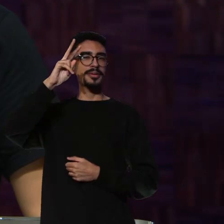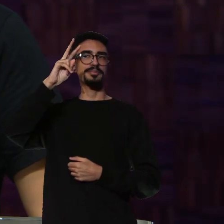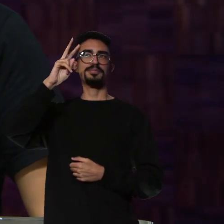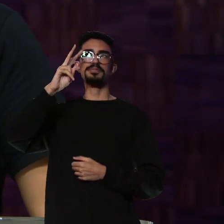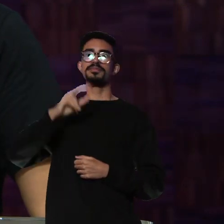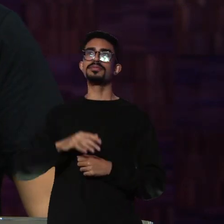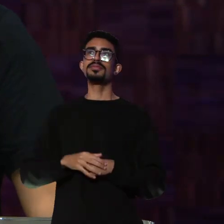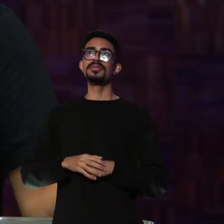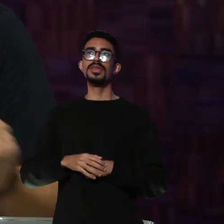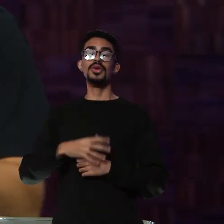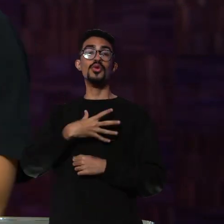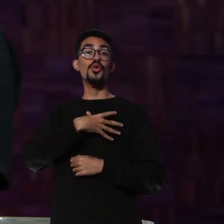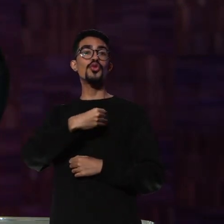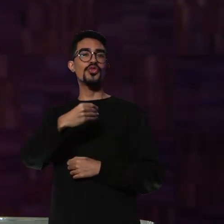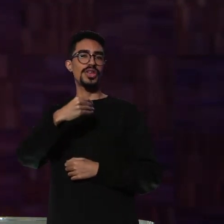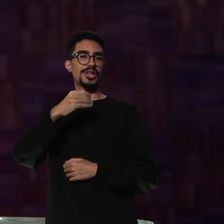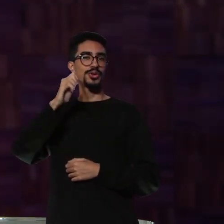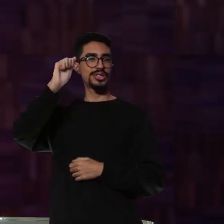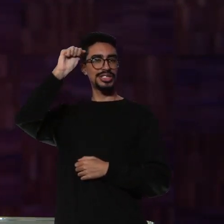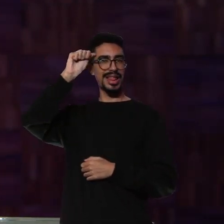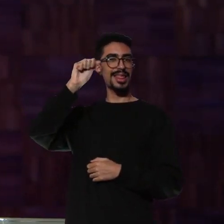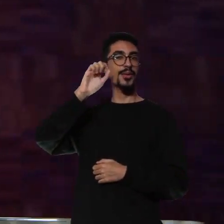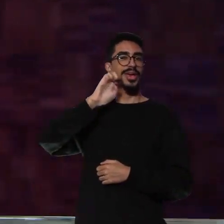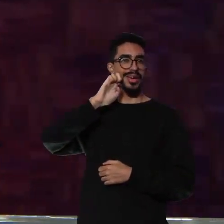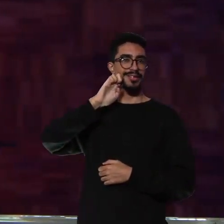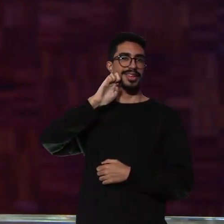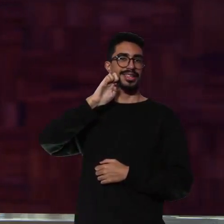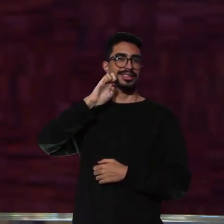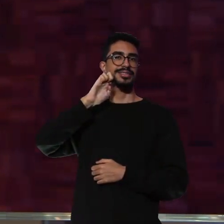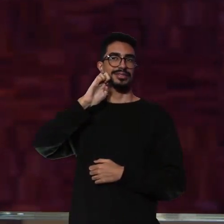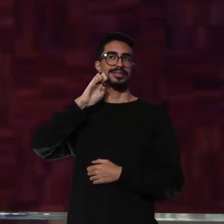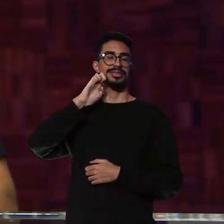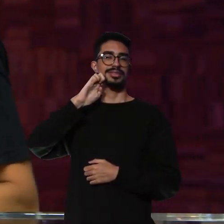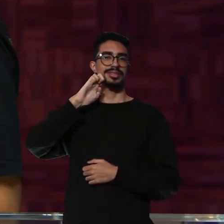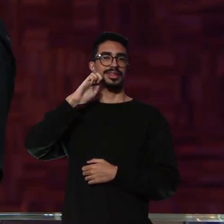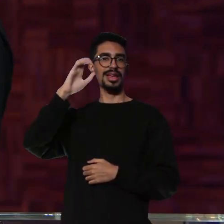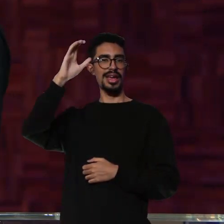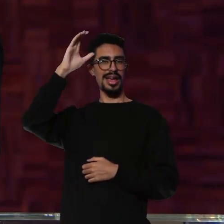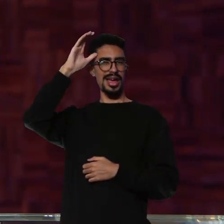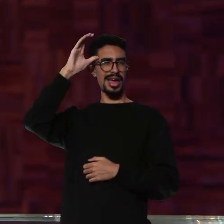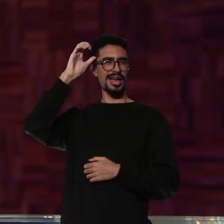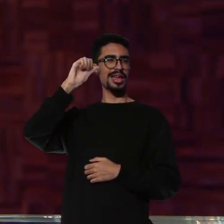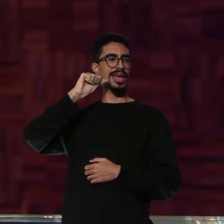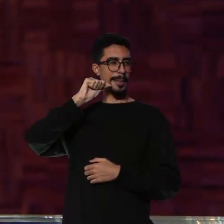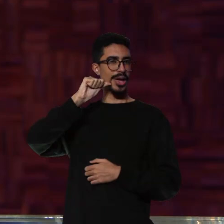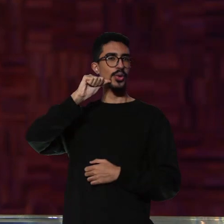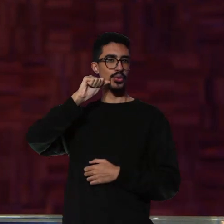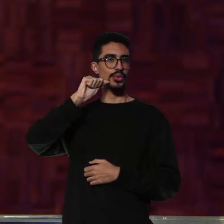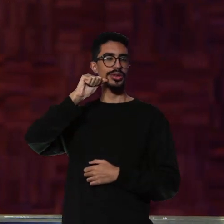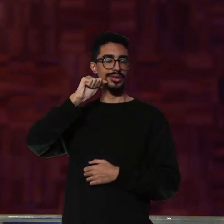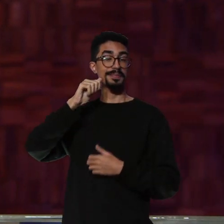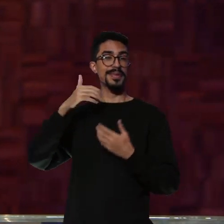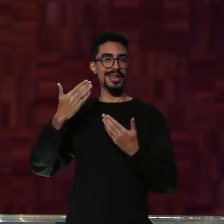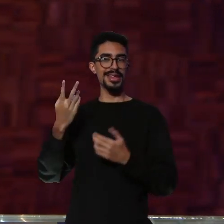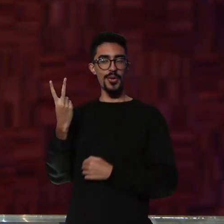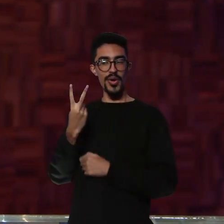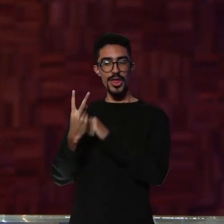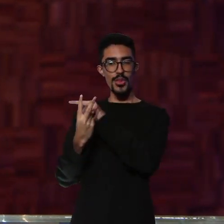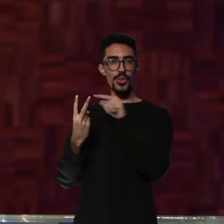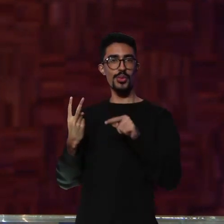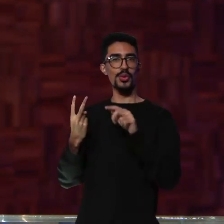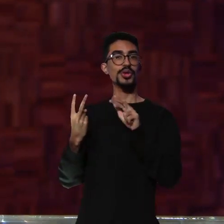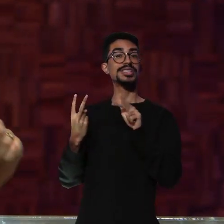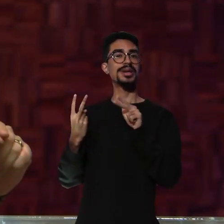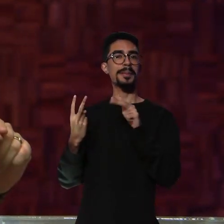o bom. O texto é tão pesado em Gênesis quando fala sobre esse termo aqui, quando ele fala que Deus,